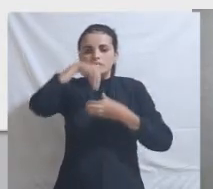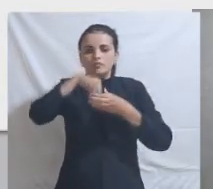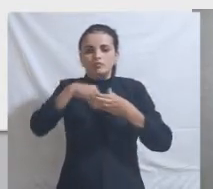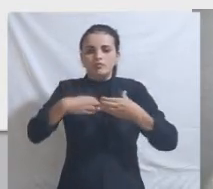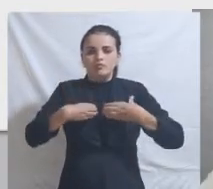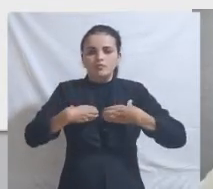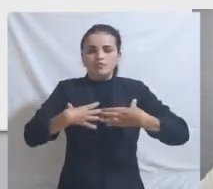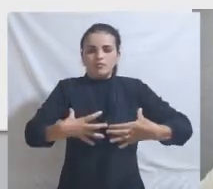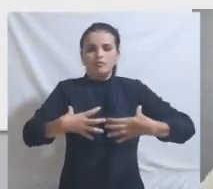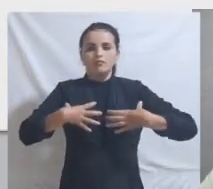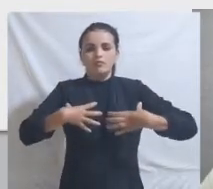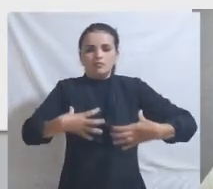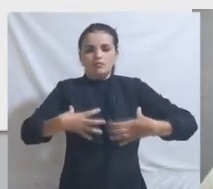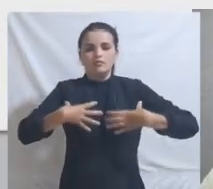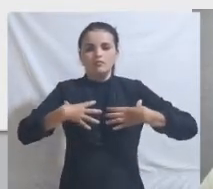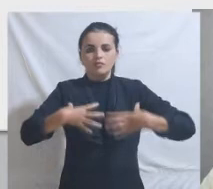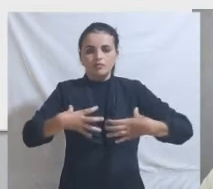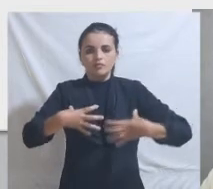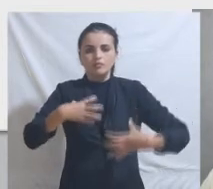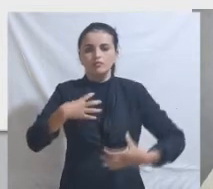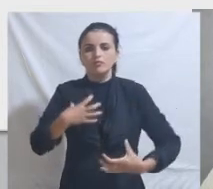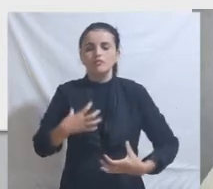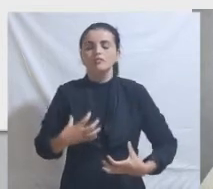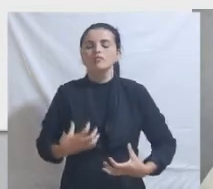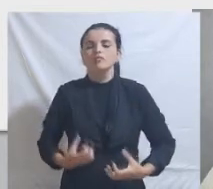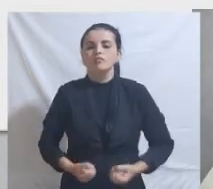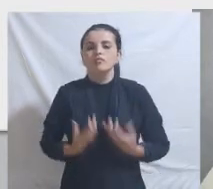corpo. Então, vejam só. Os alimentos